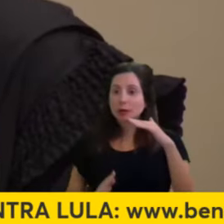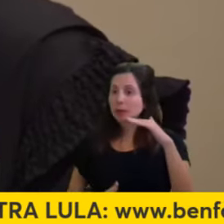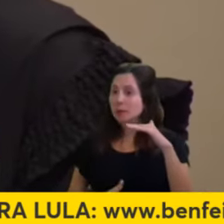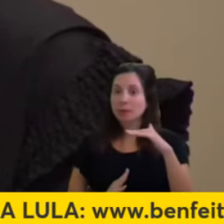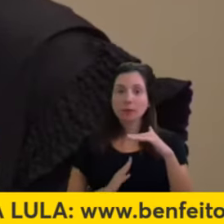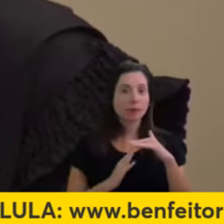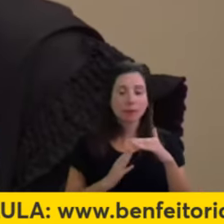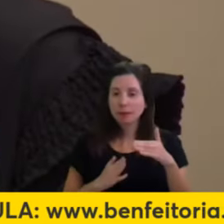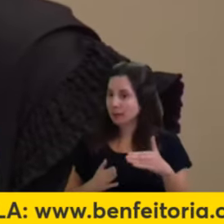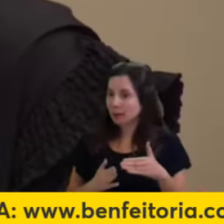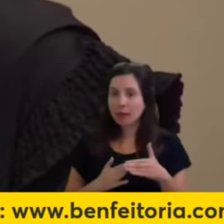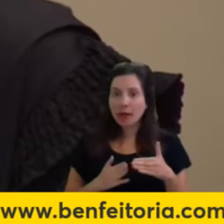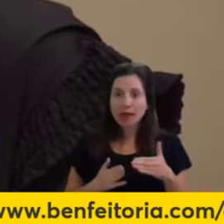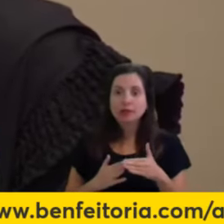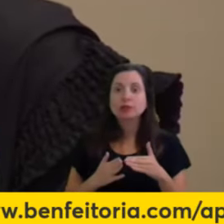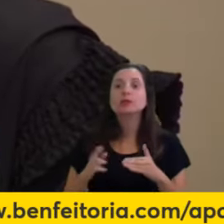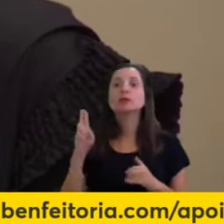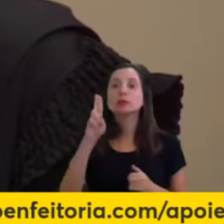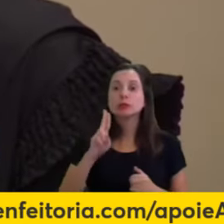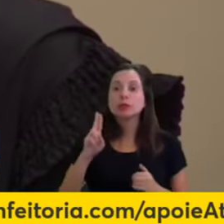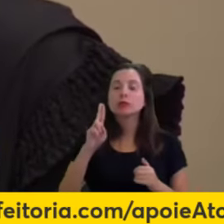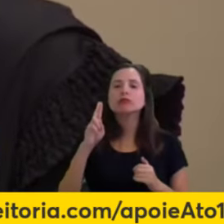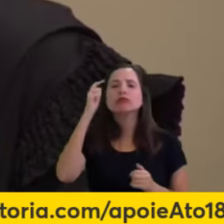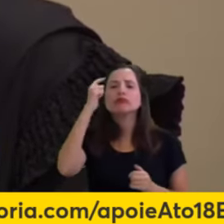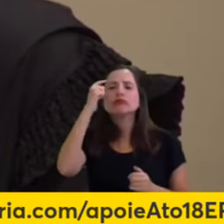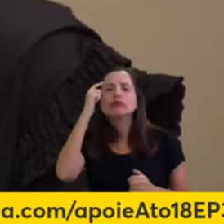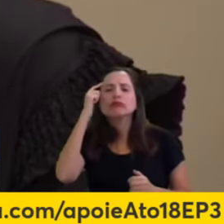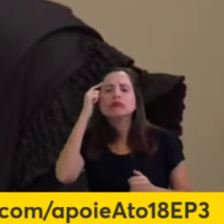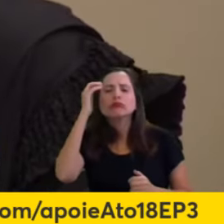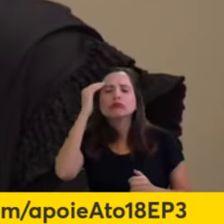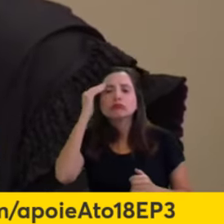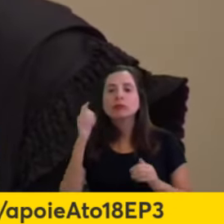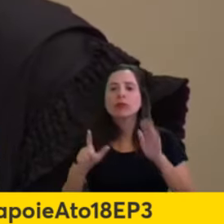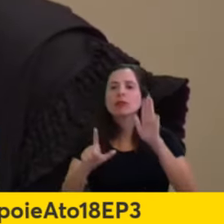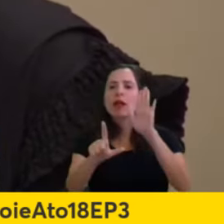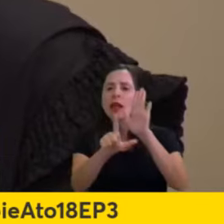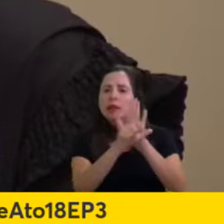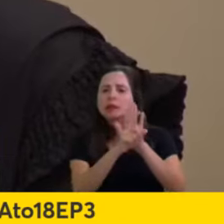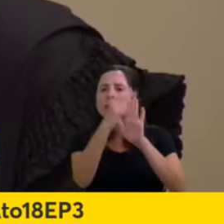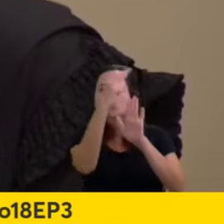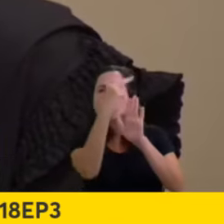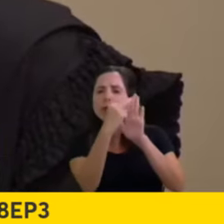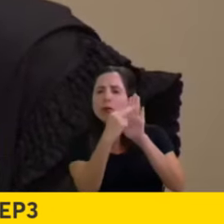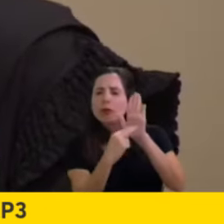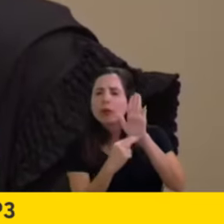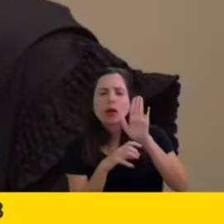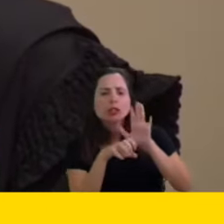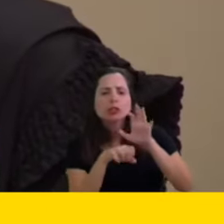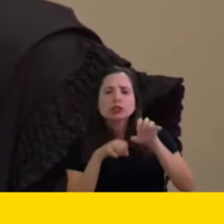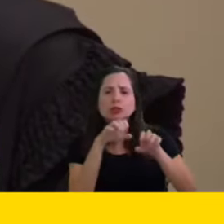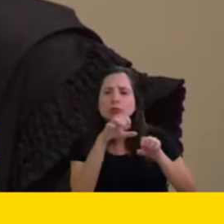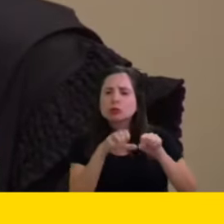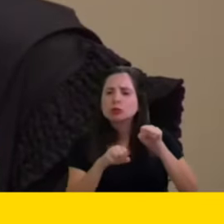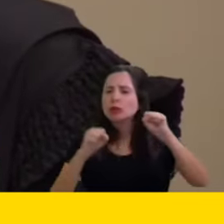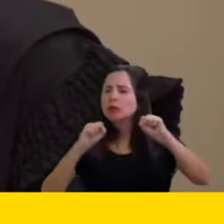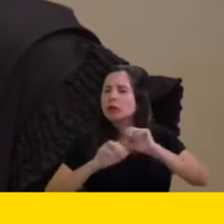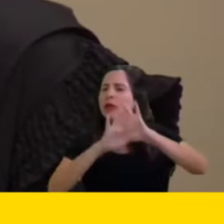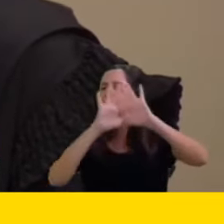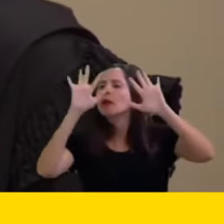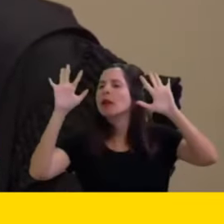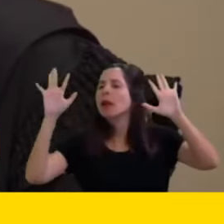limites através de uma interpretação sistemática da legislação e com o objetivo de buscar uma maior isonomia entre os atores do